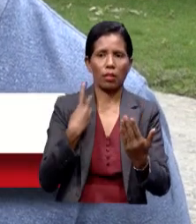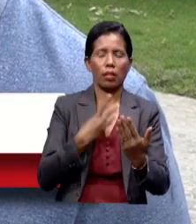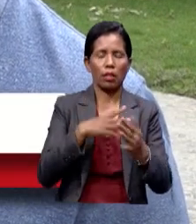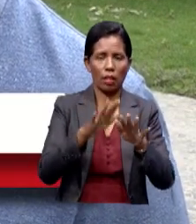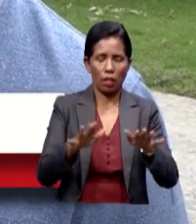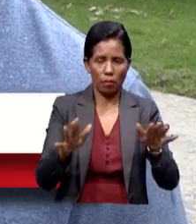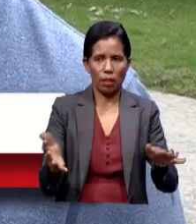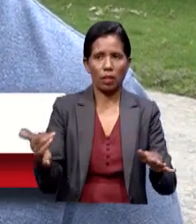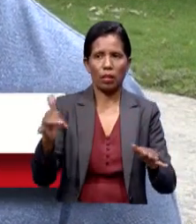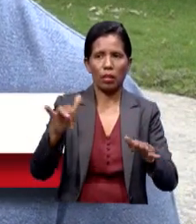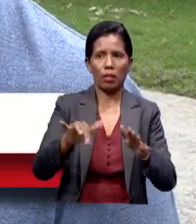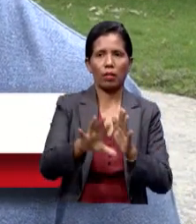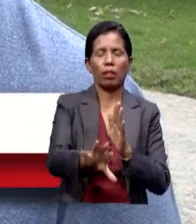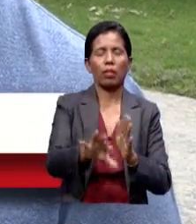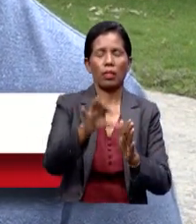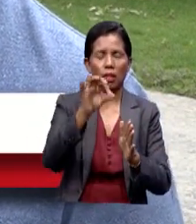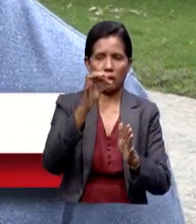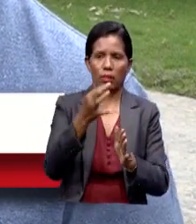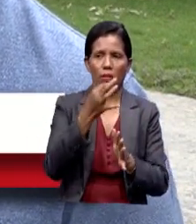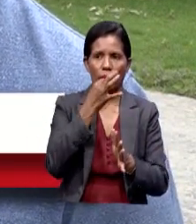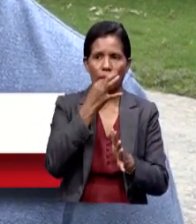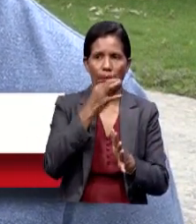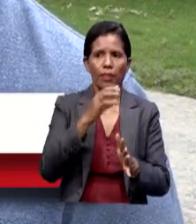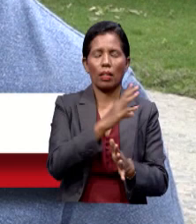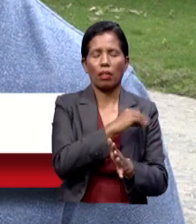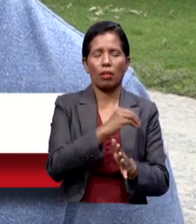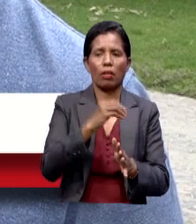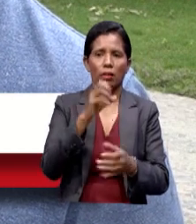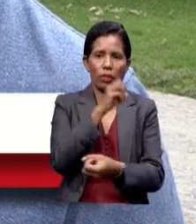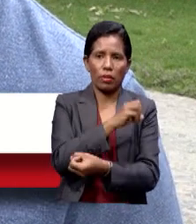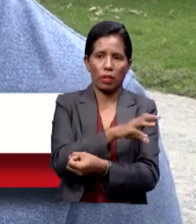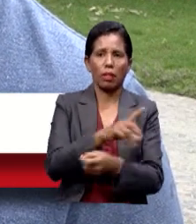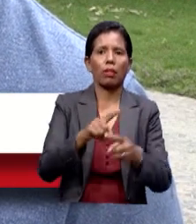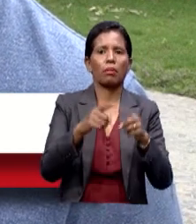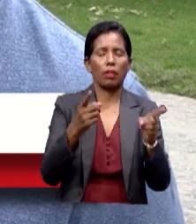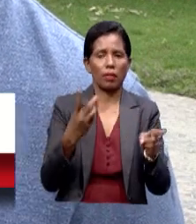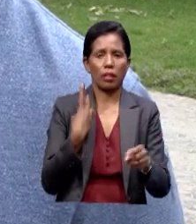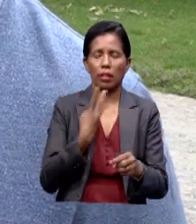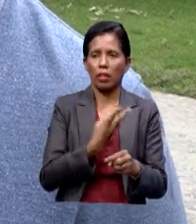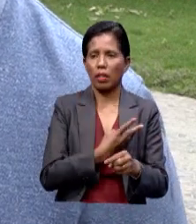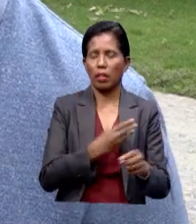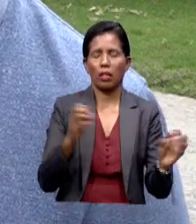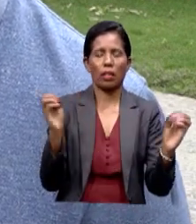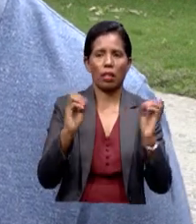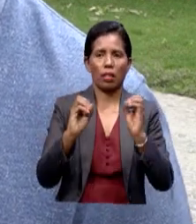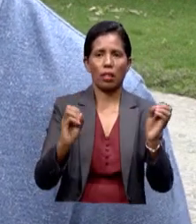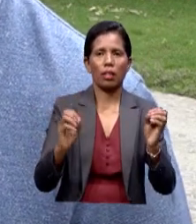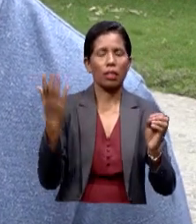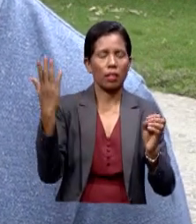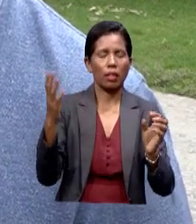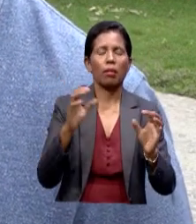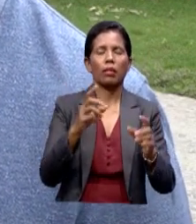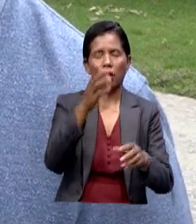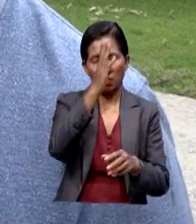consira, pode retan primeiro comunhão. Strano o primeiro comunhão. Mas veio tal espera, vida ida ne, ihe ne maromak ni lima, tal